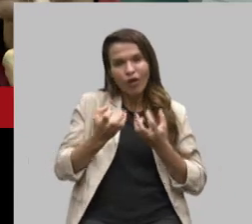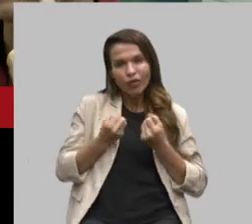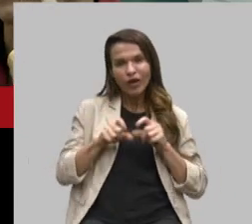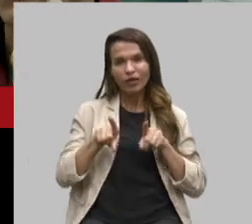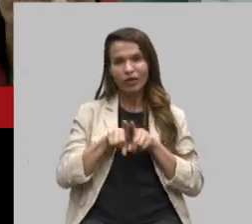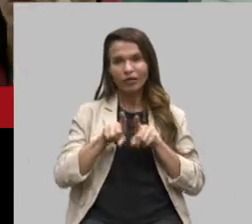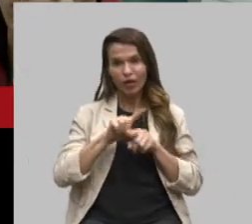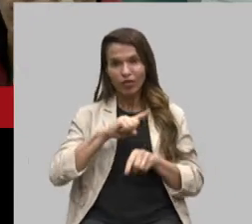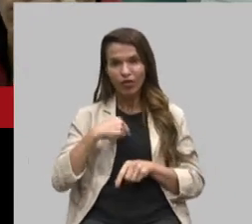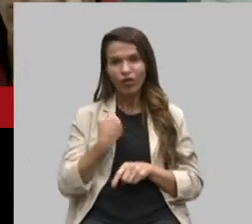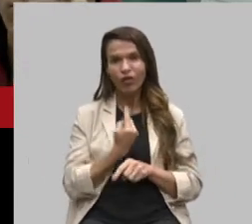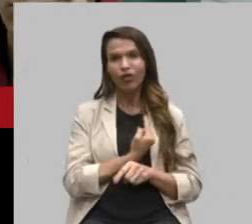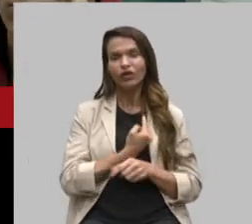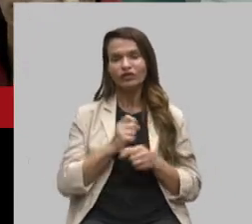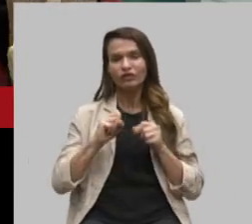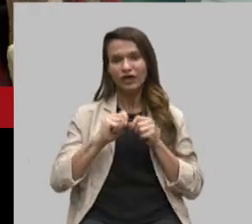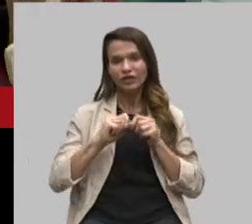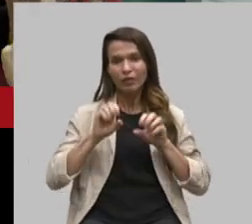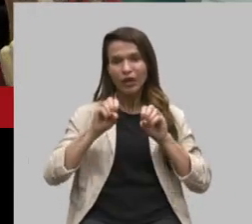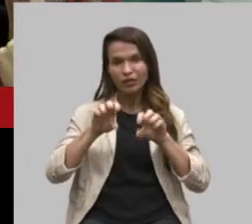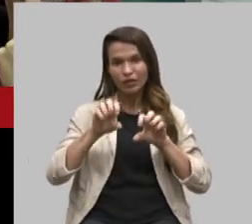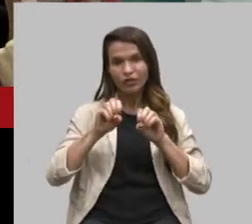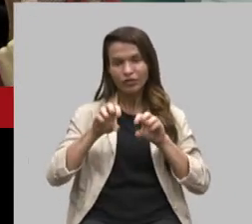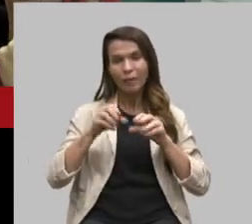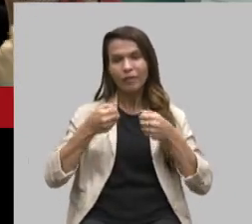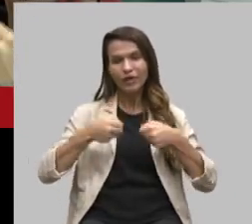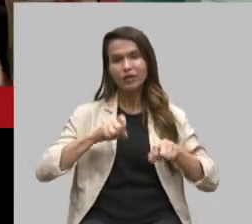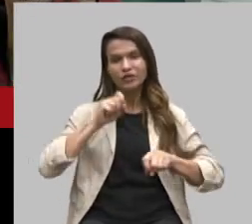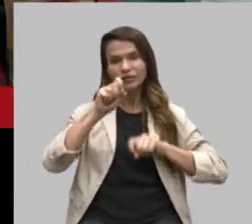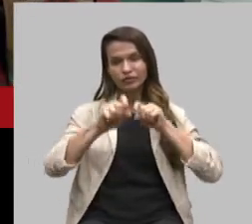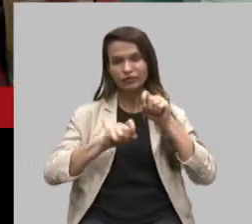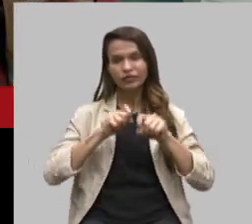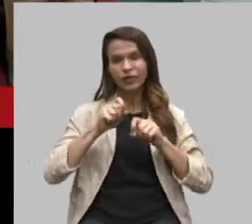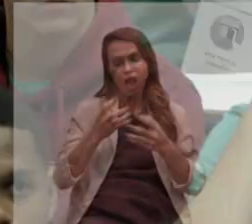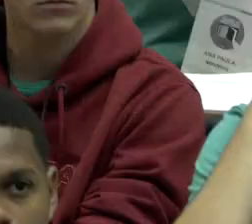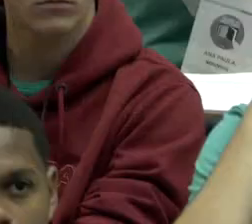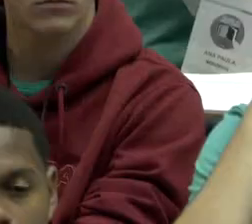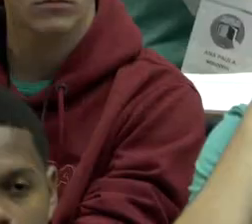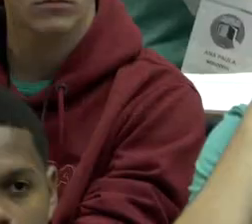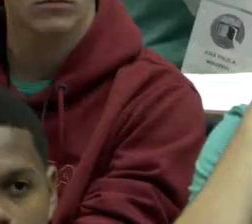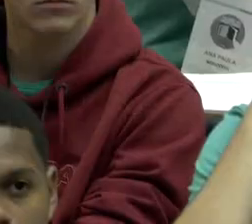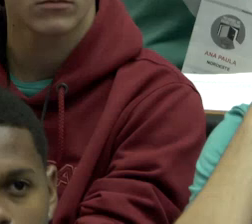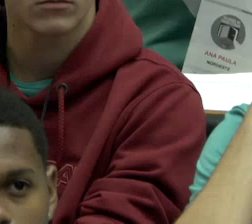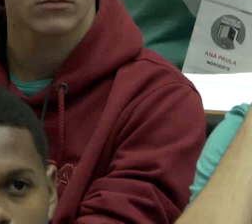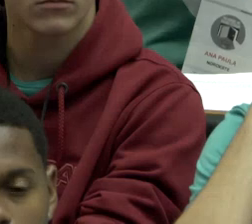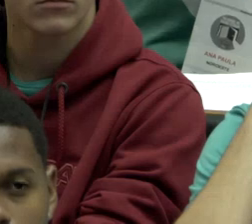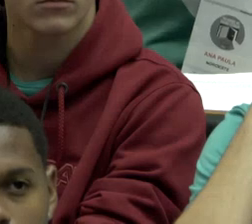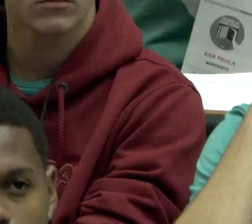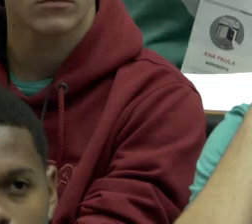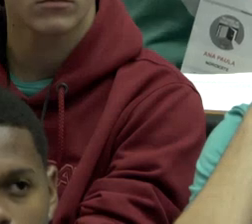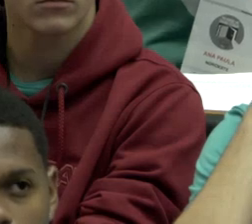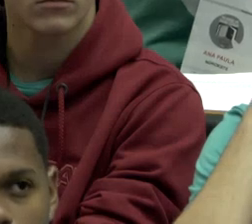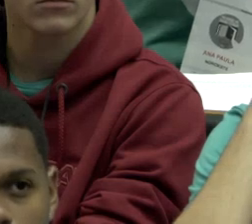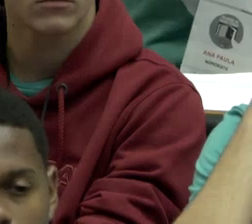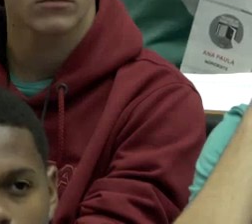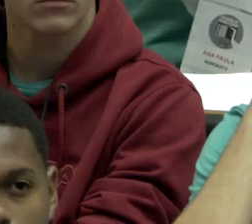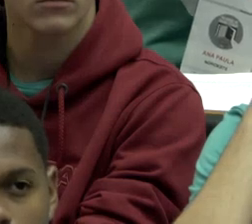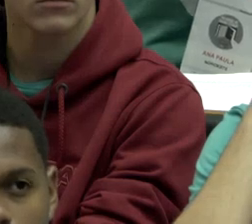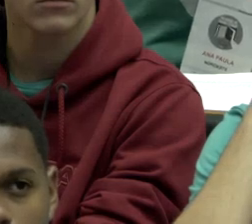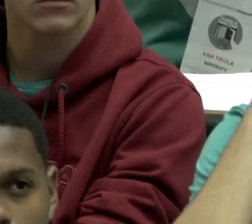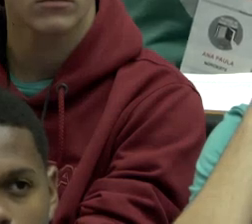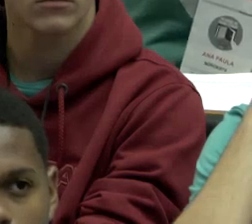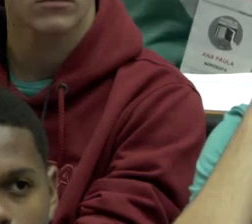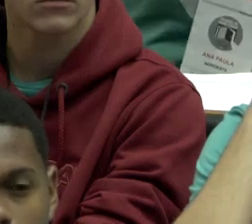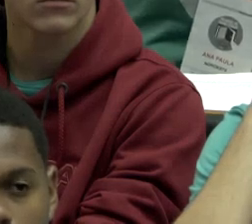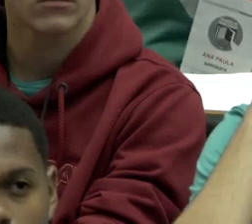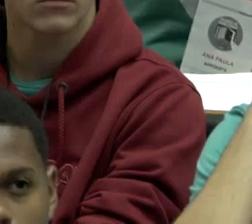que fazemos a educação a gente deve fazer dela acolher e tem uma frase que eu gosto muito do Paulo fe que é a educação é